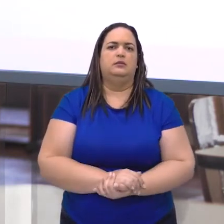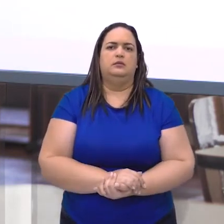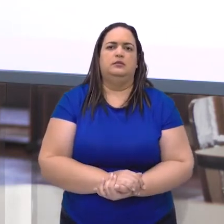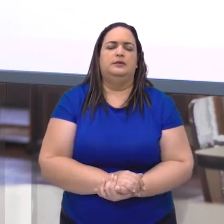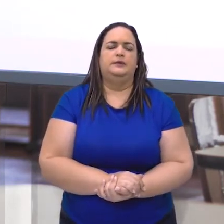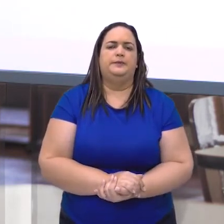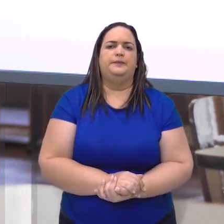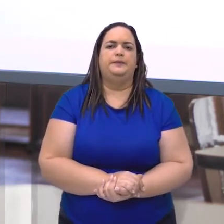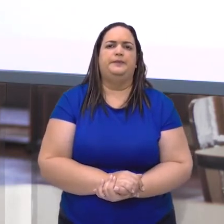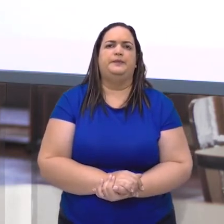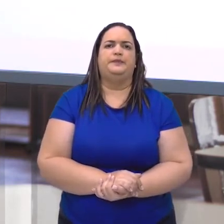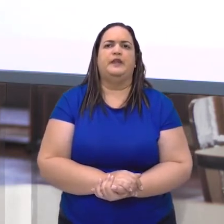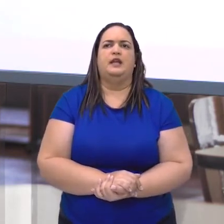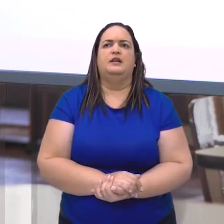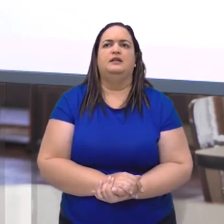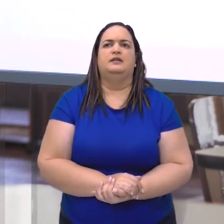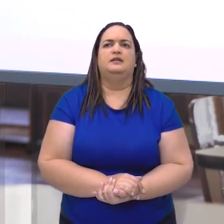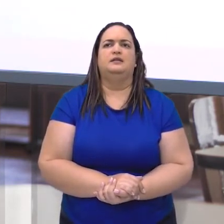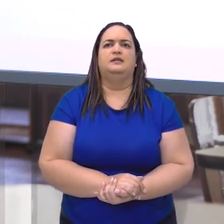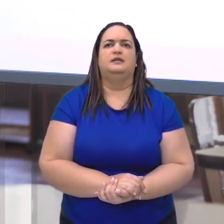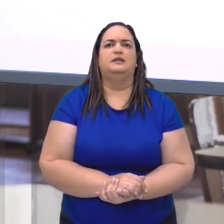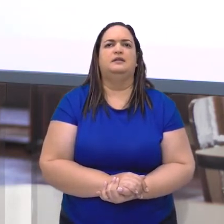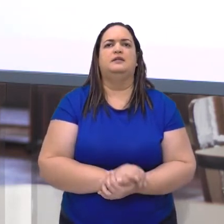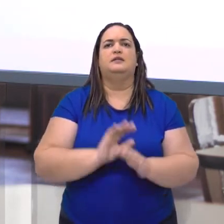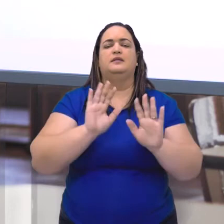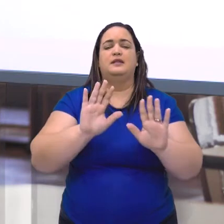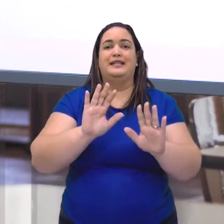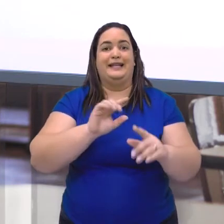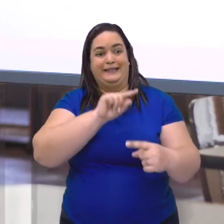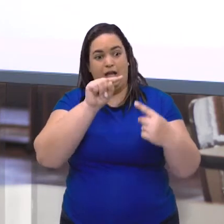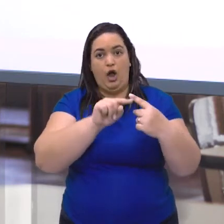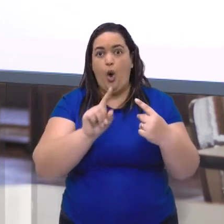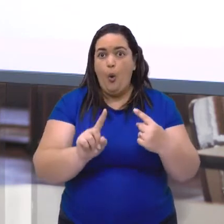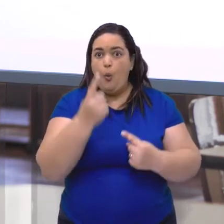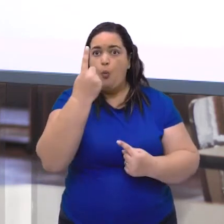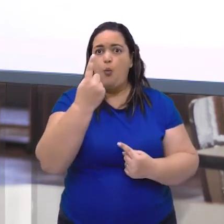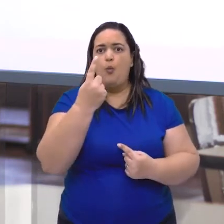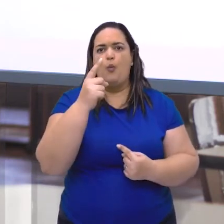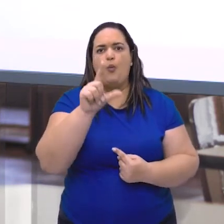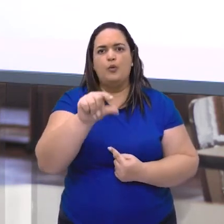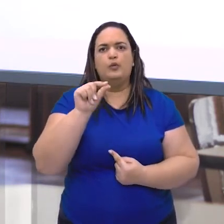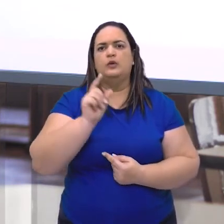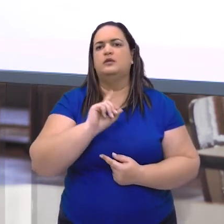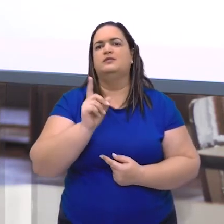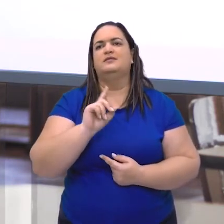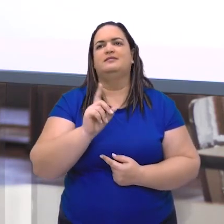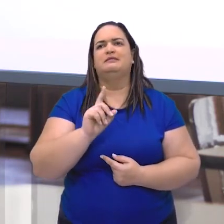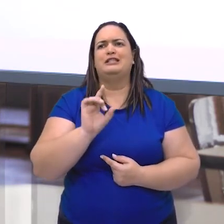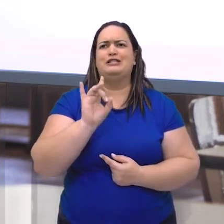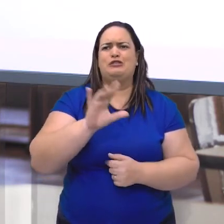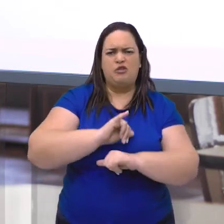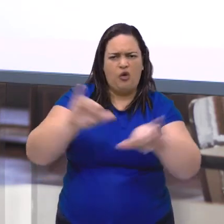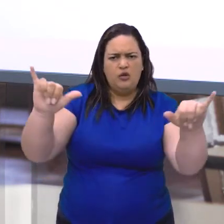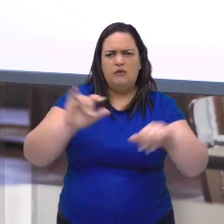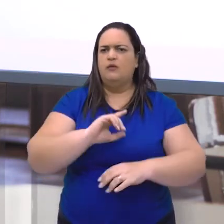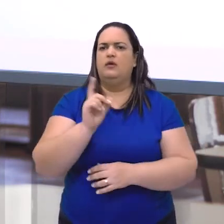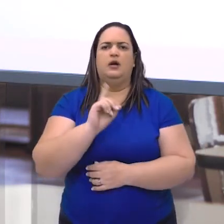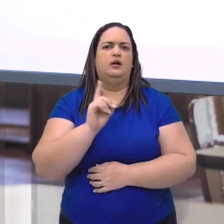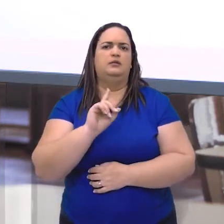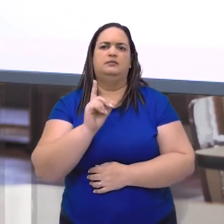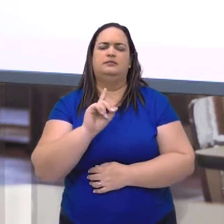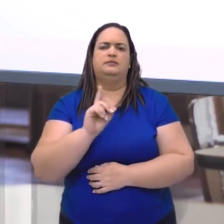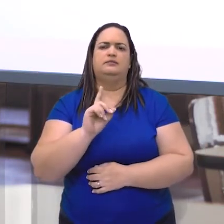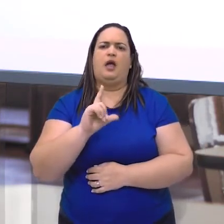que apenas existe só aquela possibilidade, não é essa a resposta, tá? Somente divulgar filmes para o público, não.